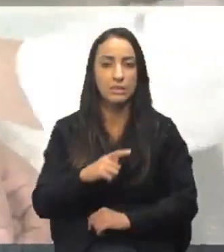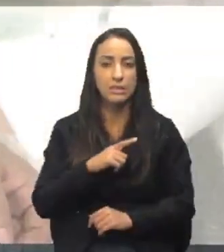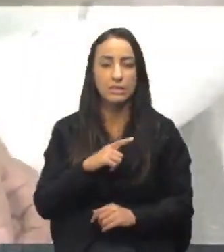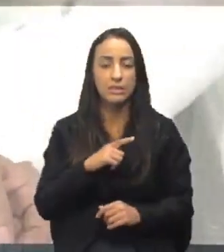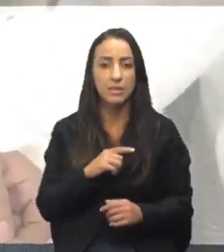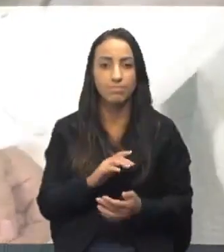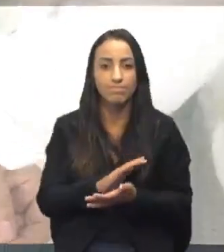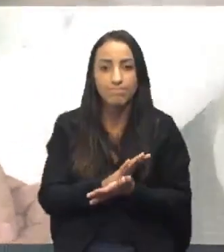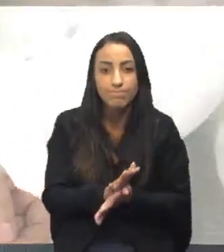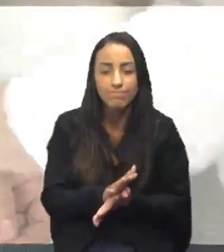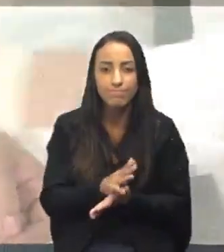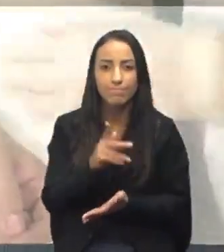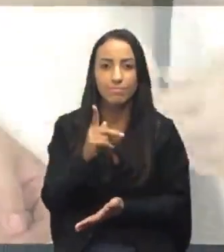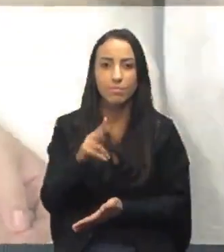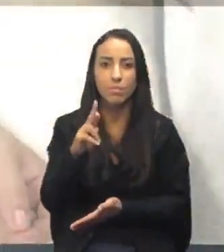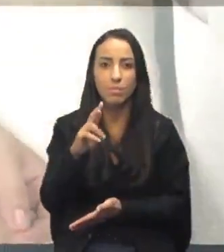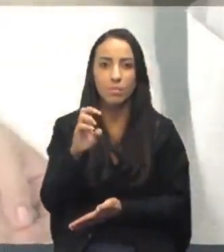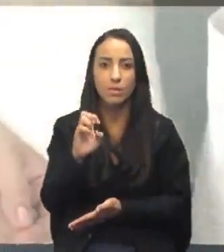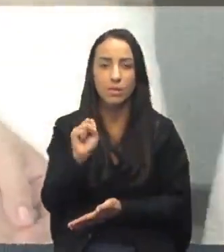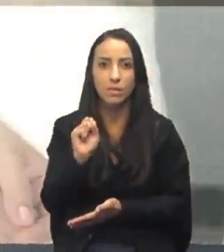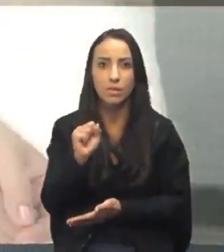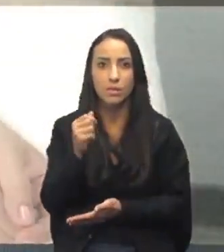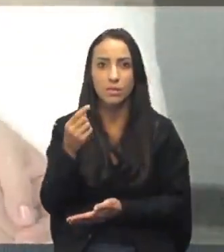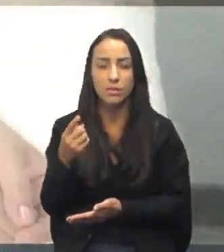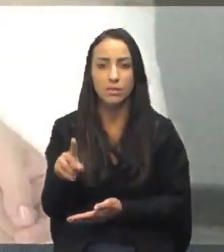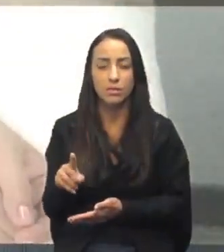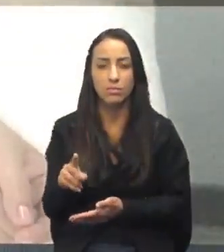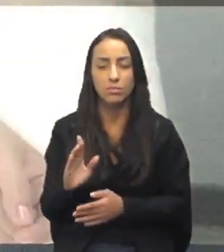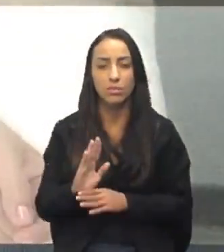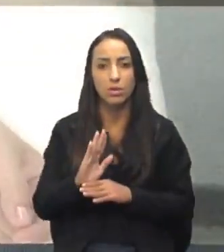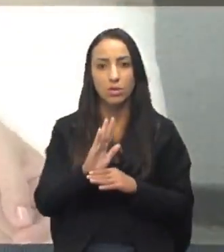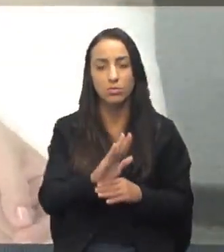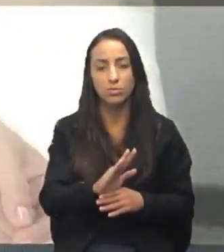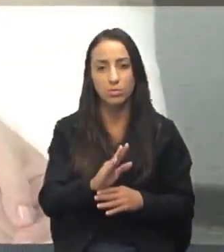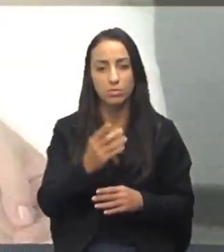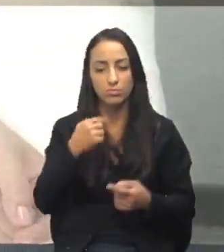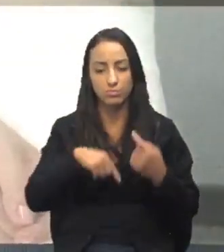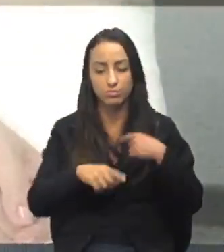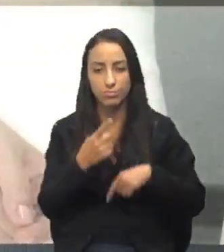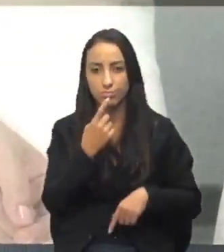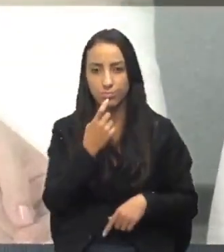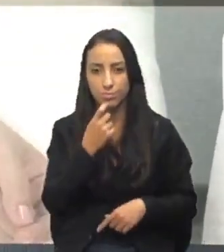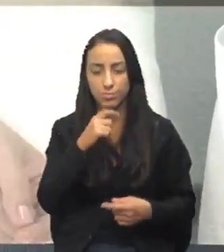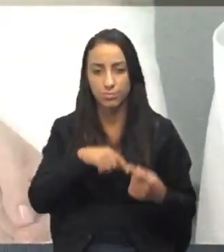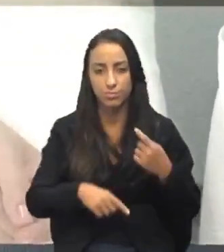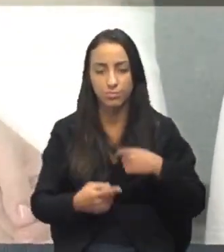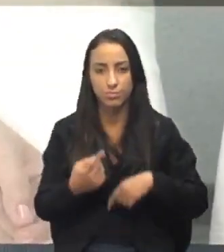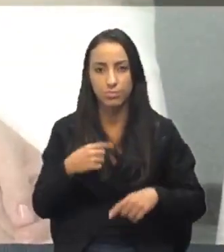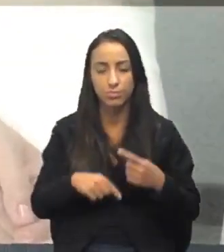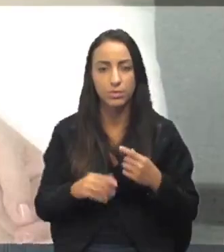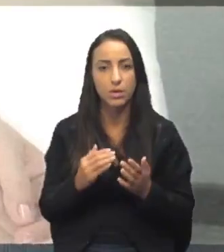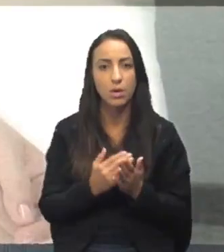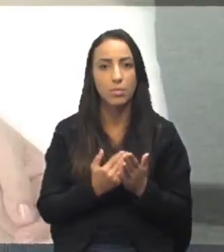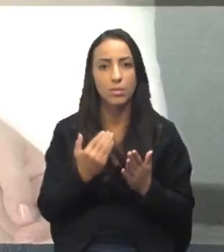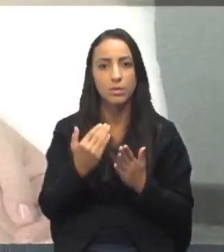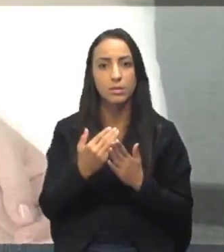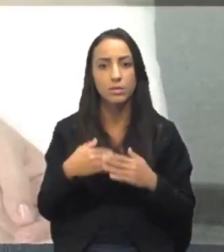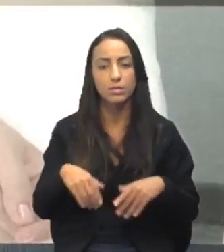pressão, facilitando então o processo circulatório e aumentando